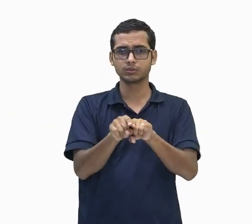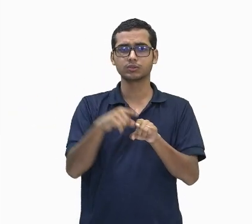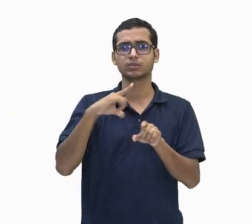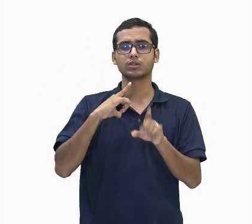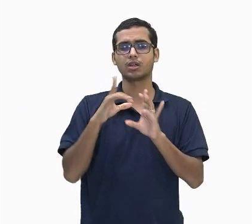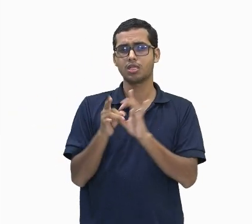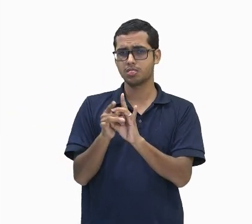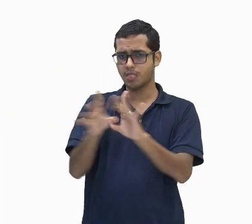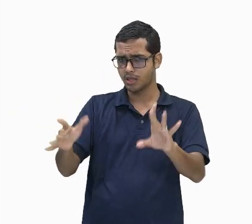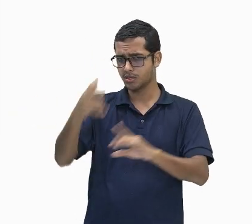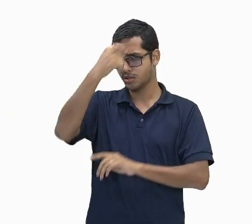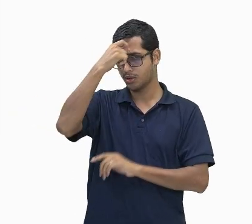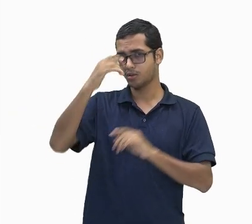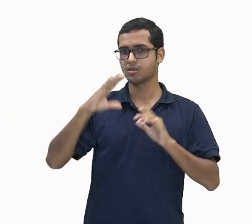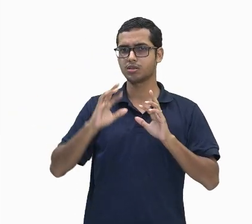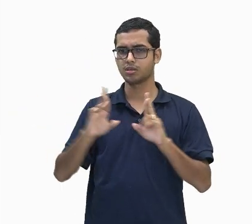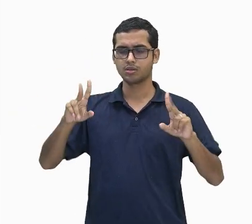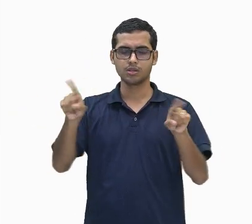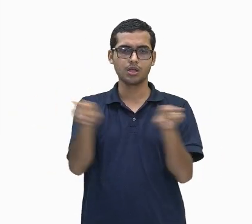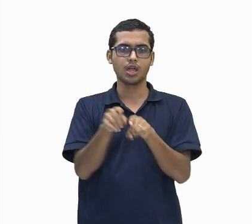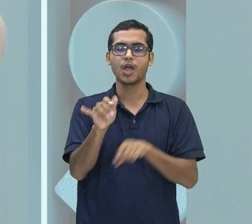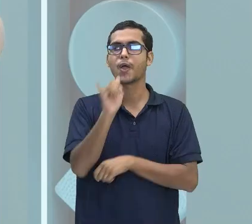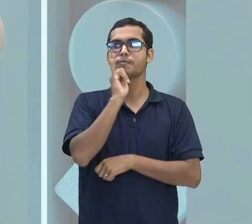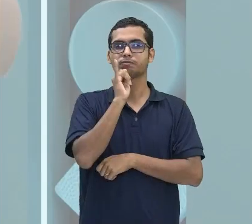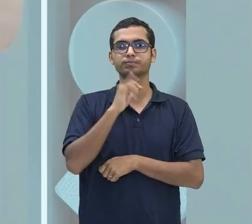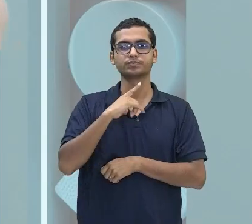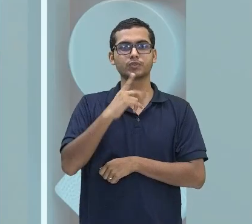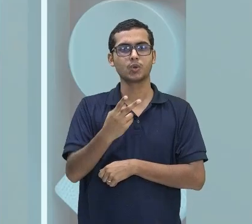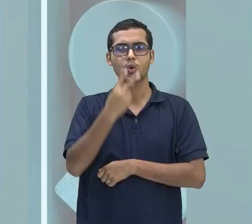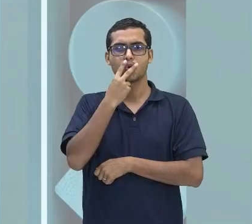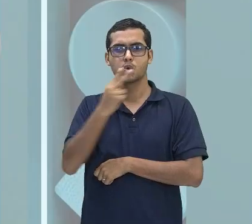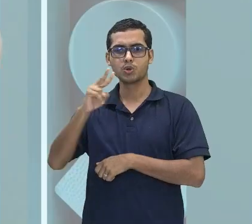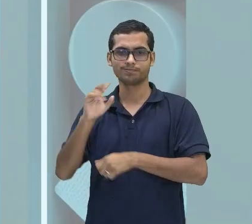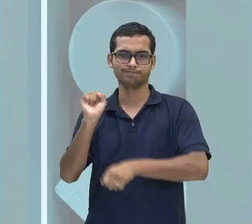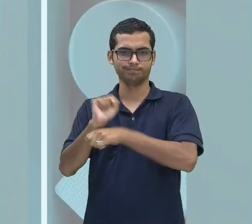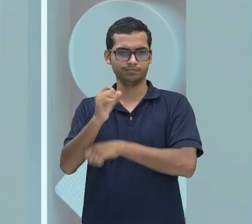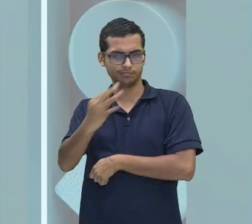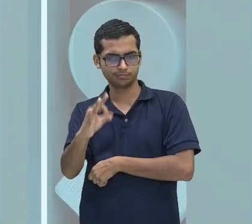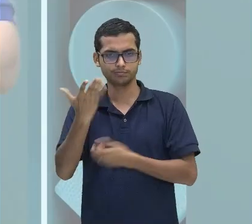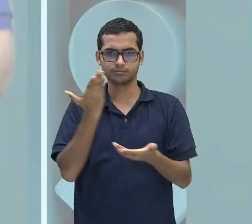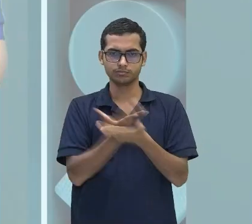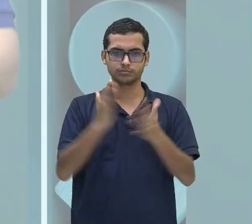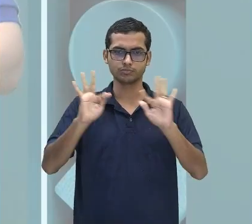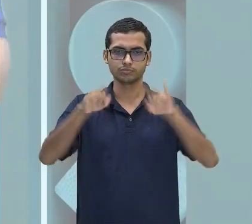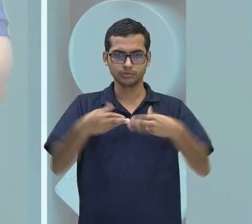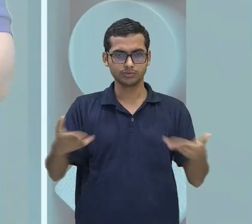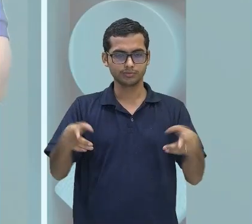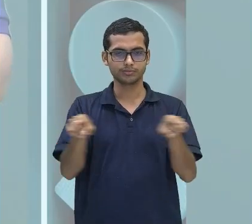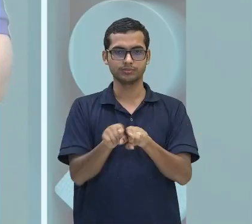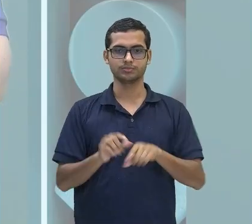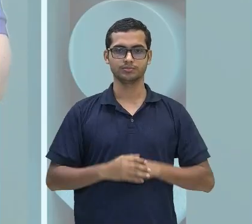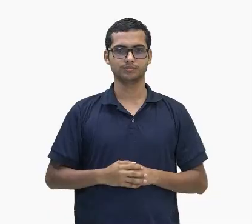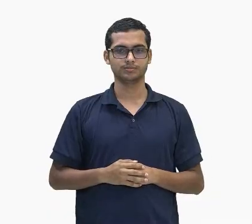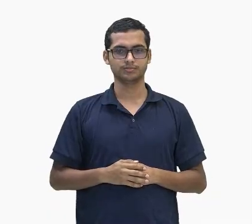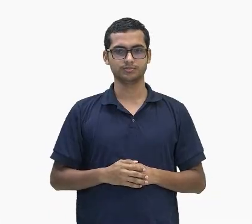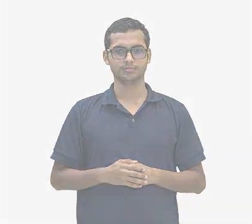comportamento. Por exemplo, parar de fumar. Certo, pessoal? Então assim vamos encerrando esta aula por aqui.